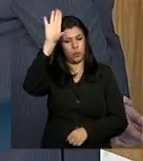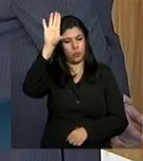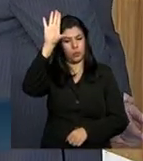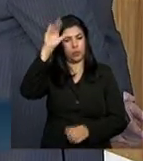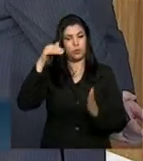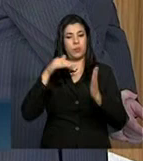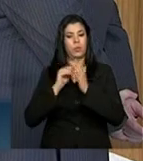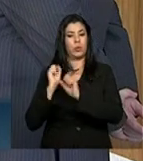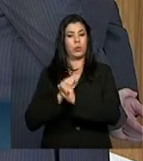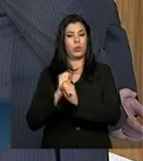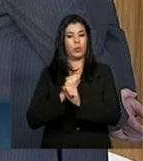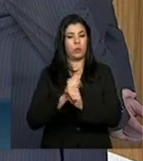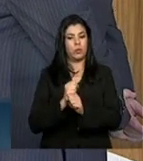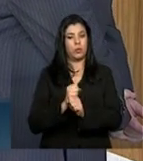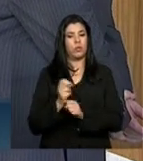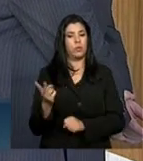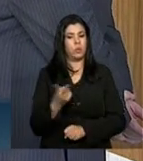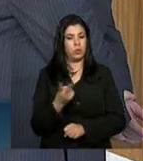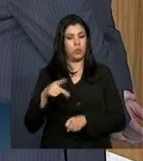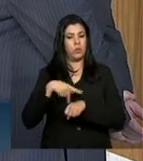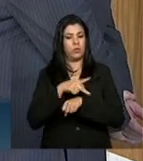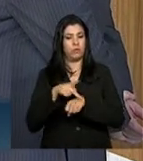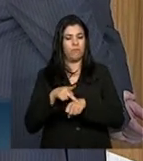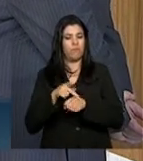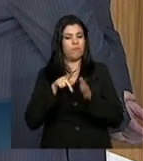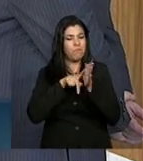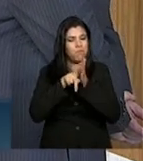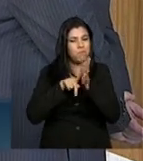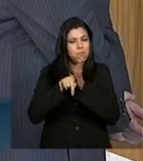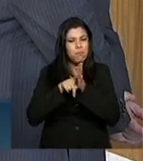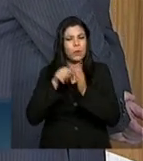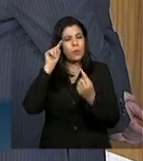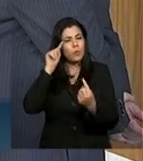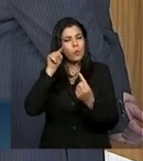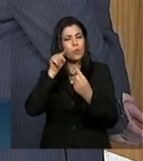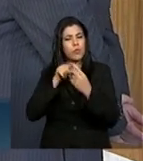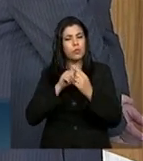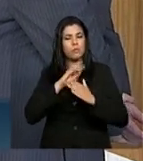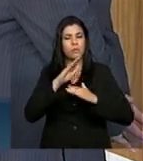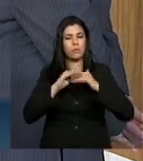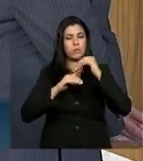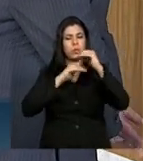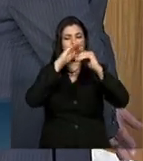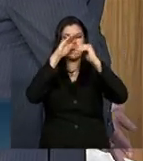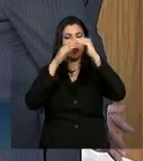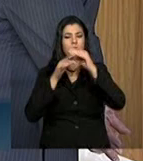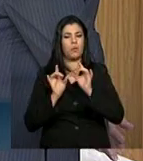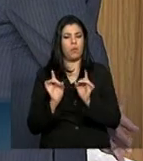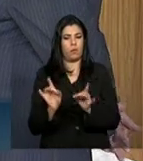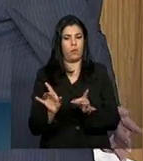Nos últimos anos, o Brasil e Irlanda vem analisando perspectivas de aumento do comércio.